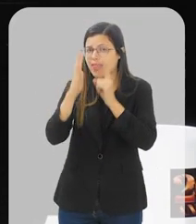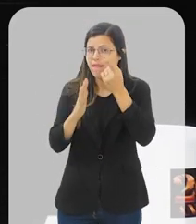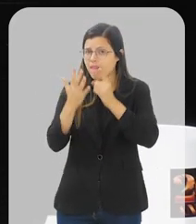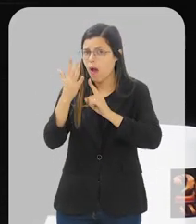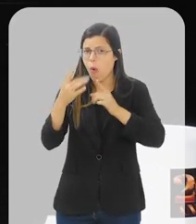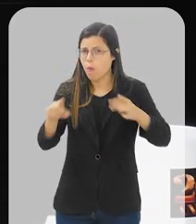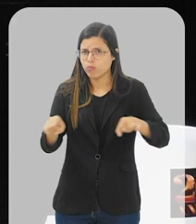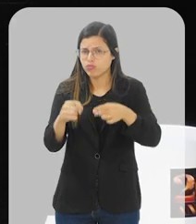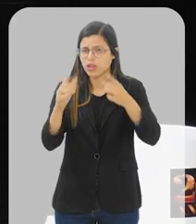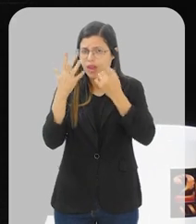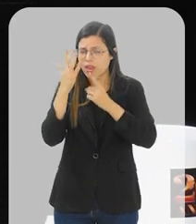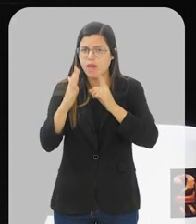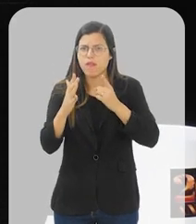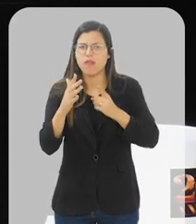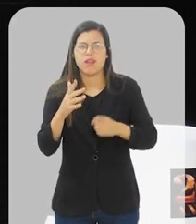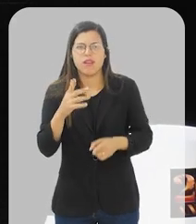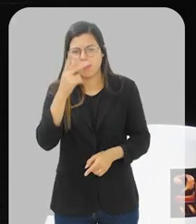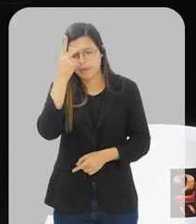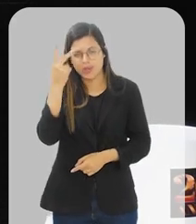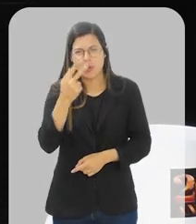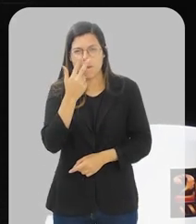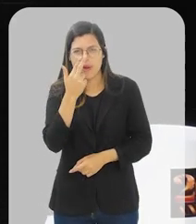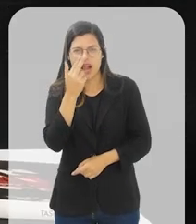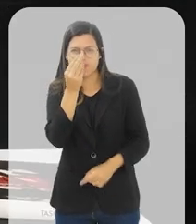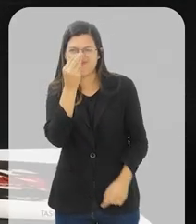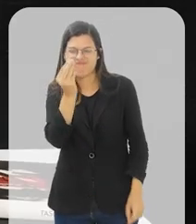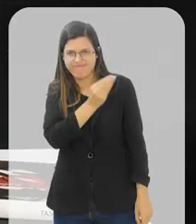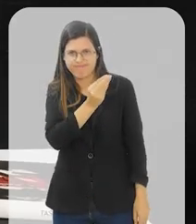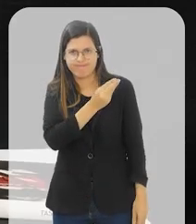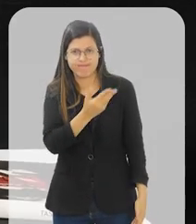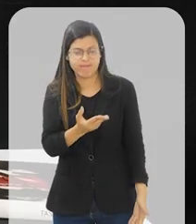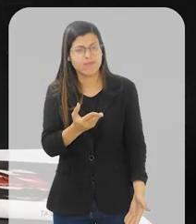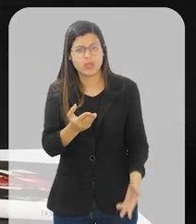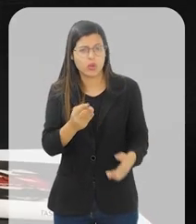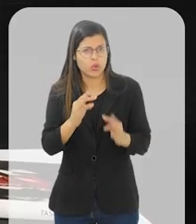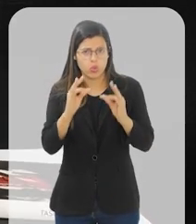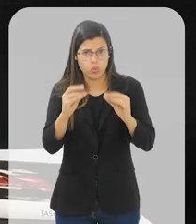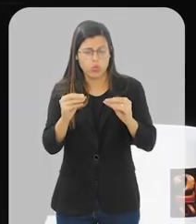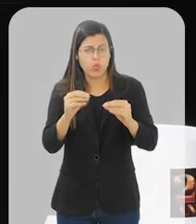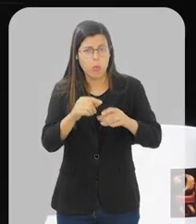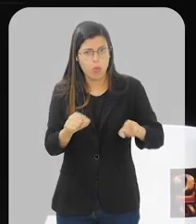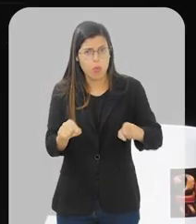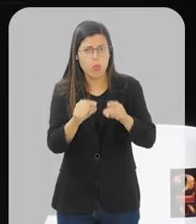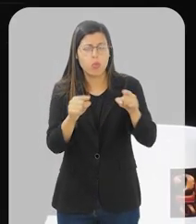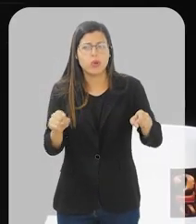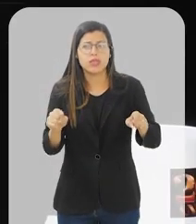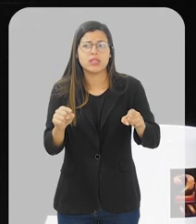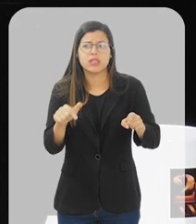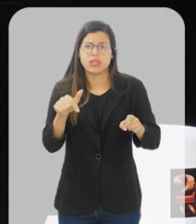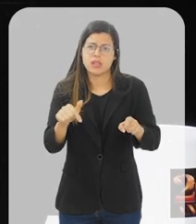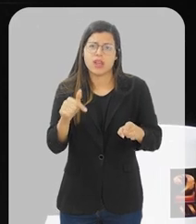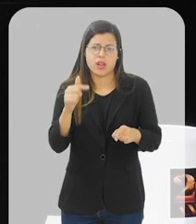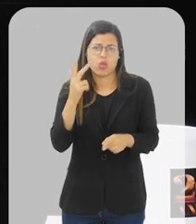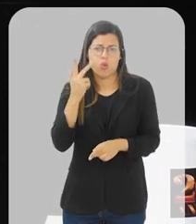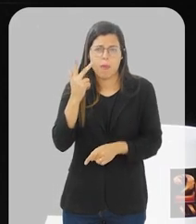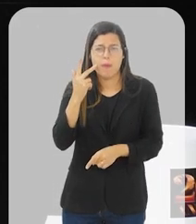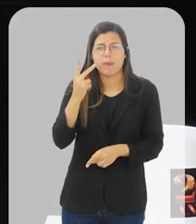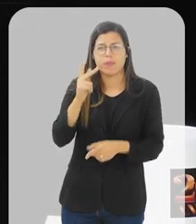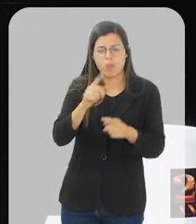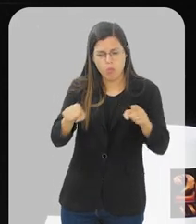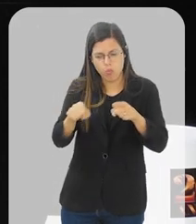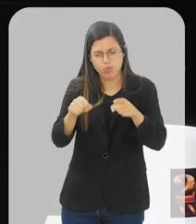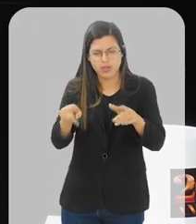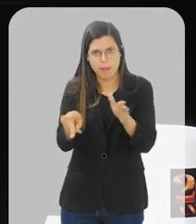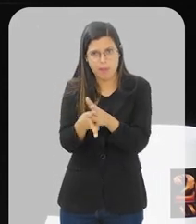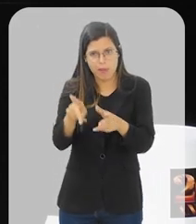é nenhuma. Todos são músicos, só que de músicas populares, não aprenderam em conservatório, geralmente aprende lá